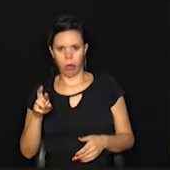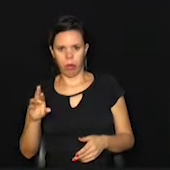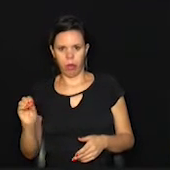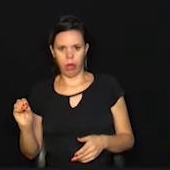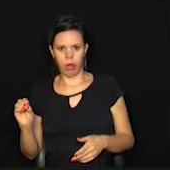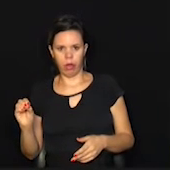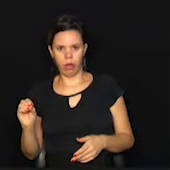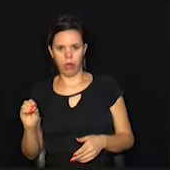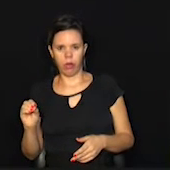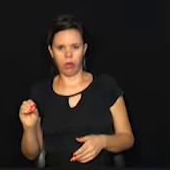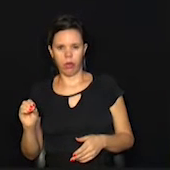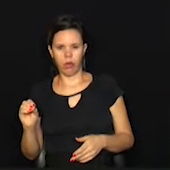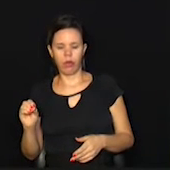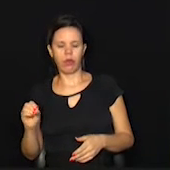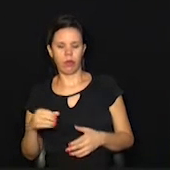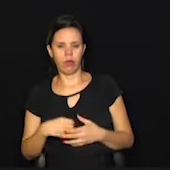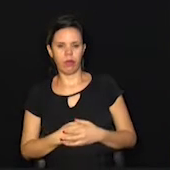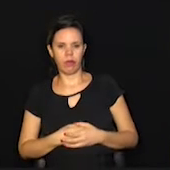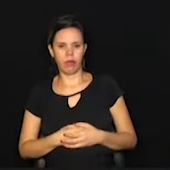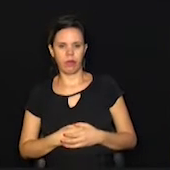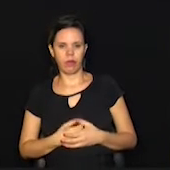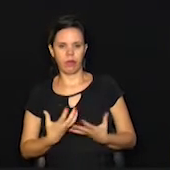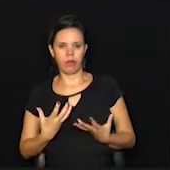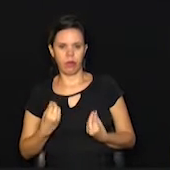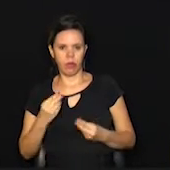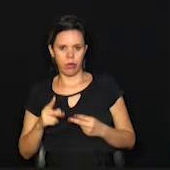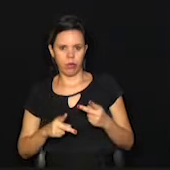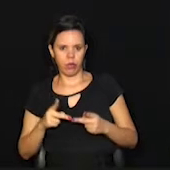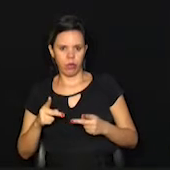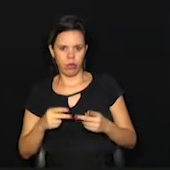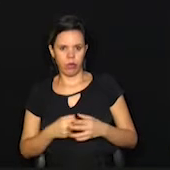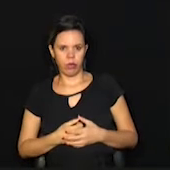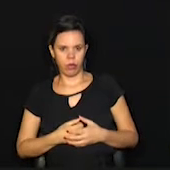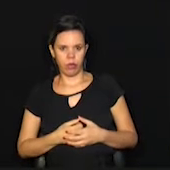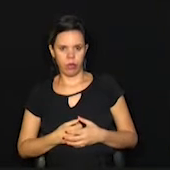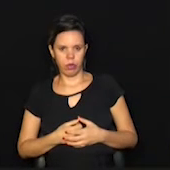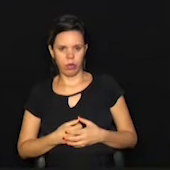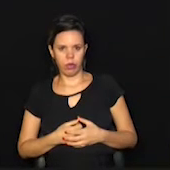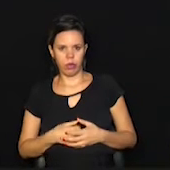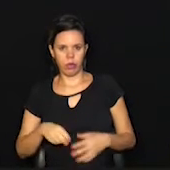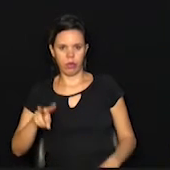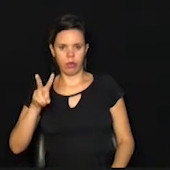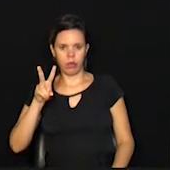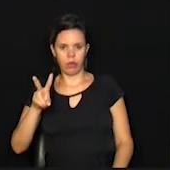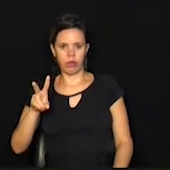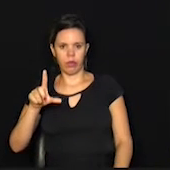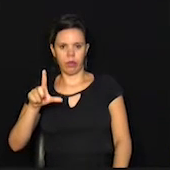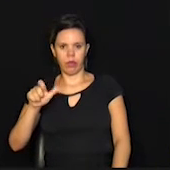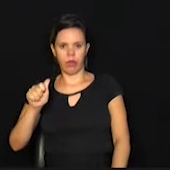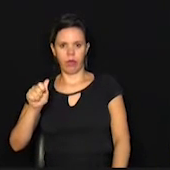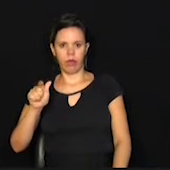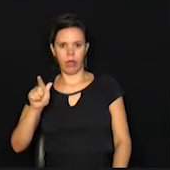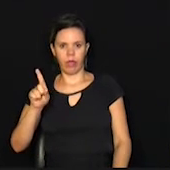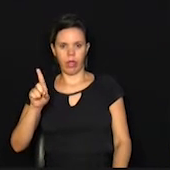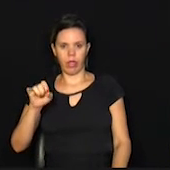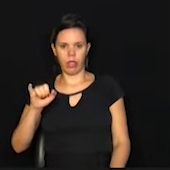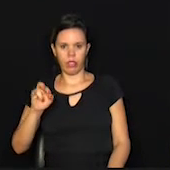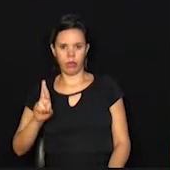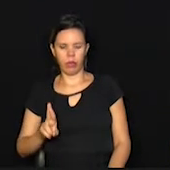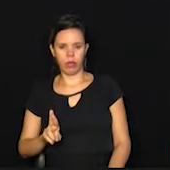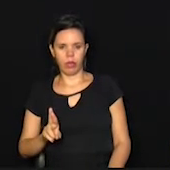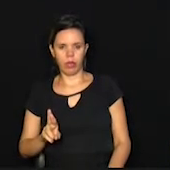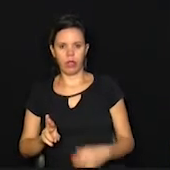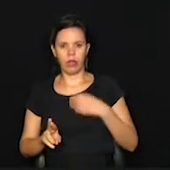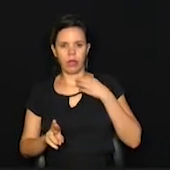pelo nome de Marcos e muita gente chama o gladness de Vladimir Milton tanto é que quando ele